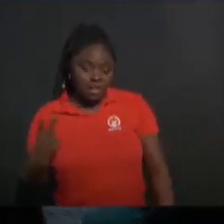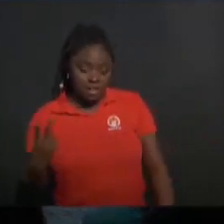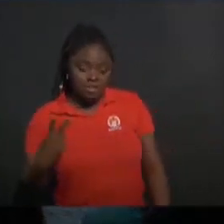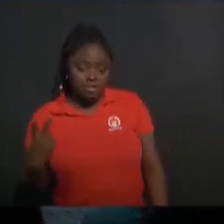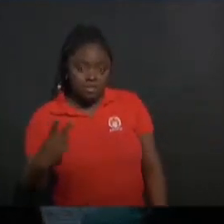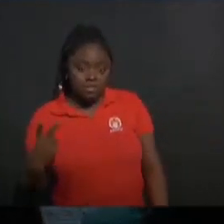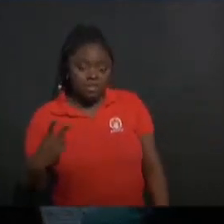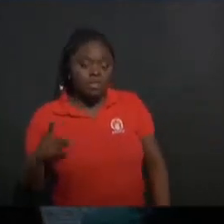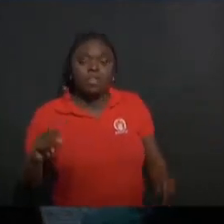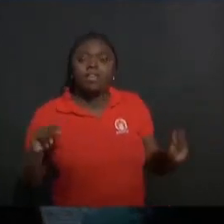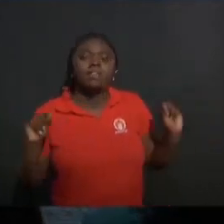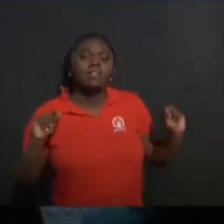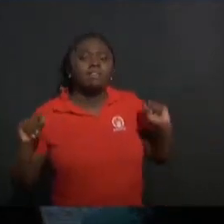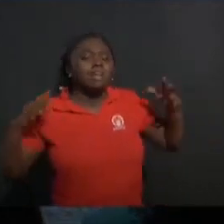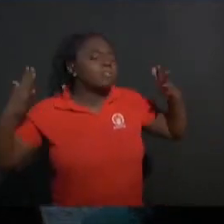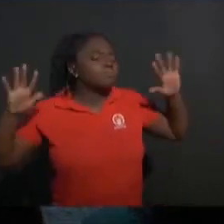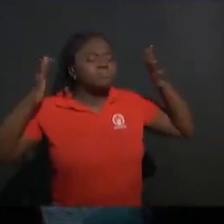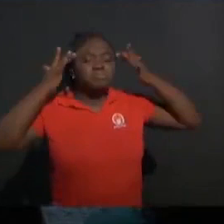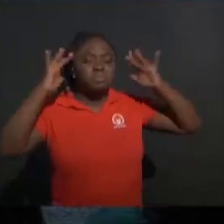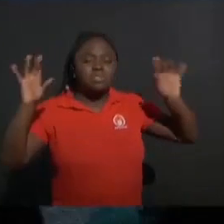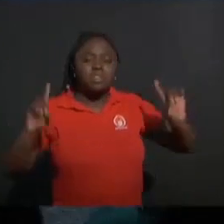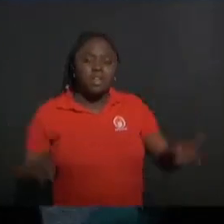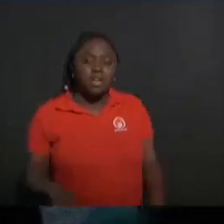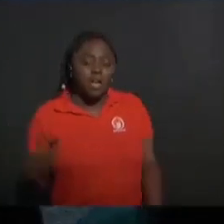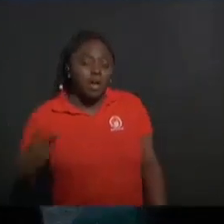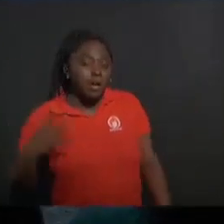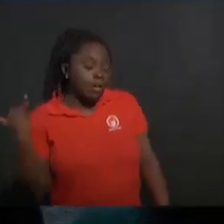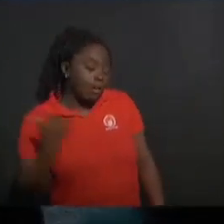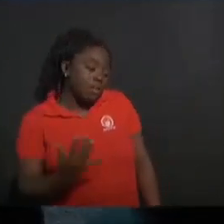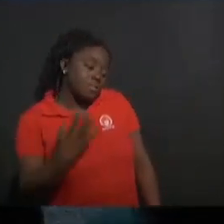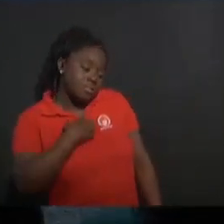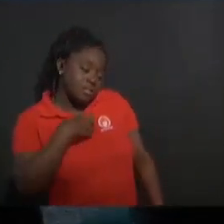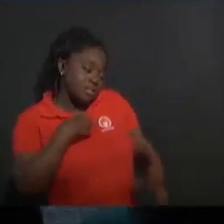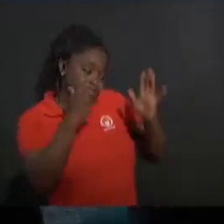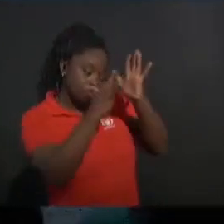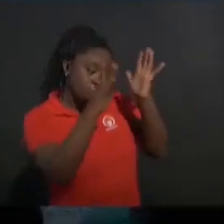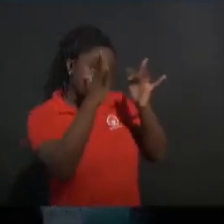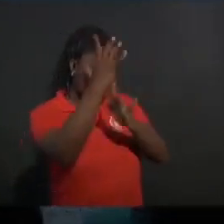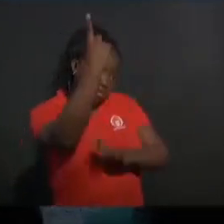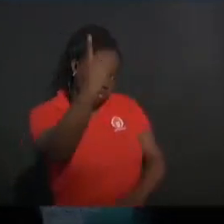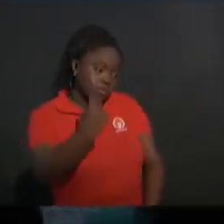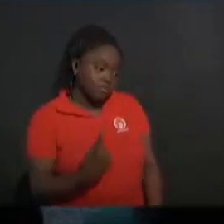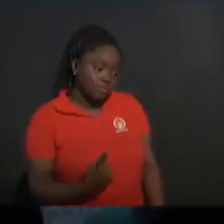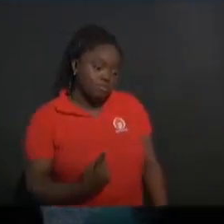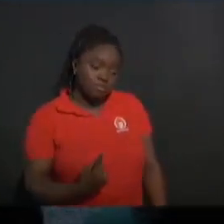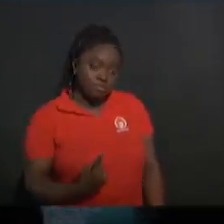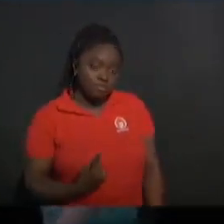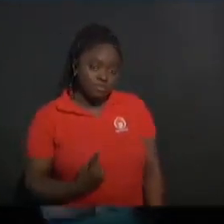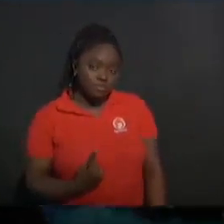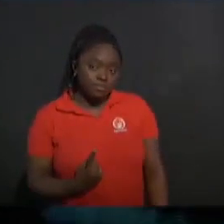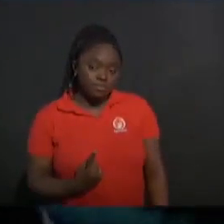uma cerimônia lá de, não sei o que que era, estamos sentindo que o Messias está chegando.